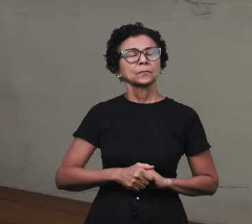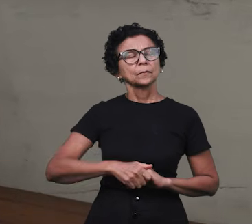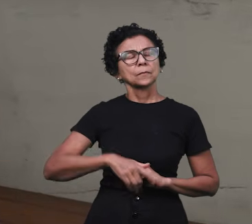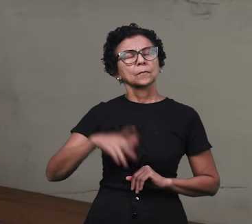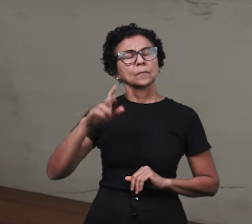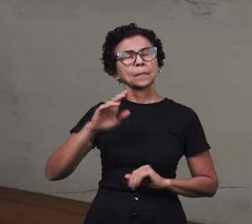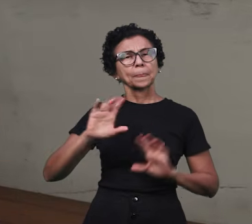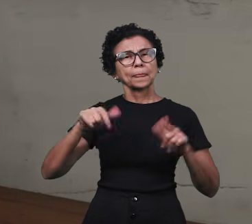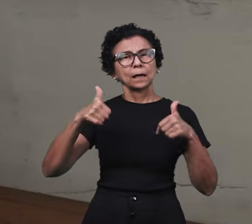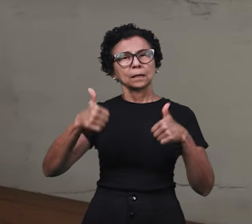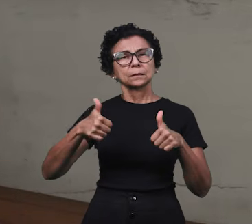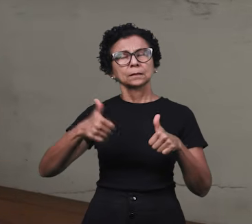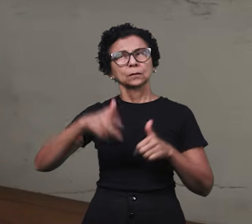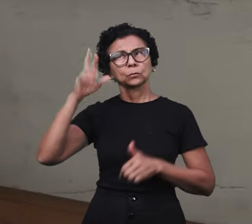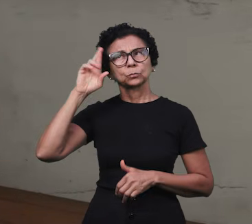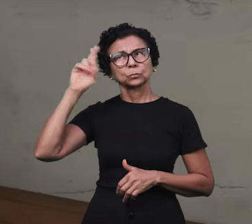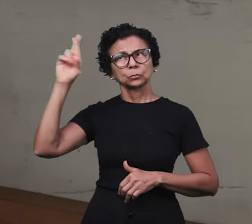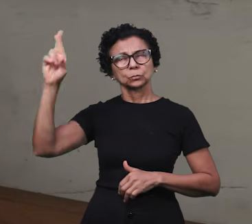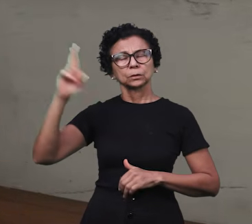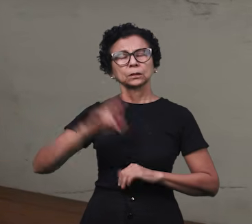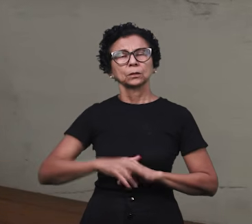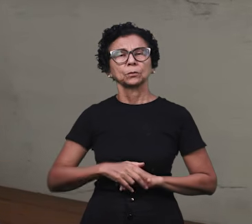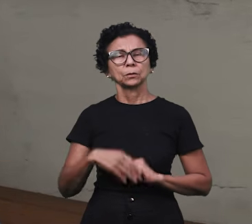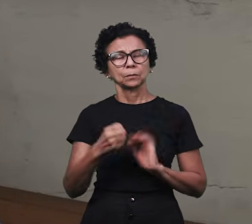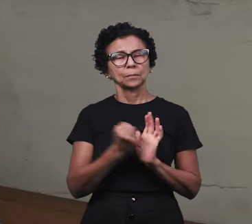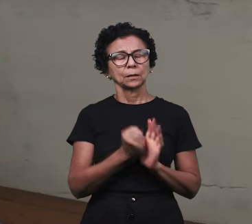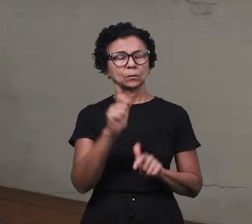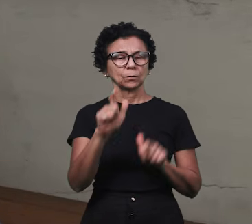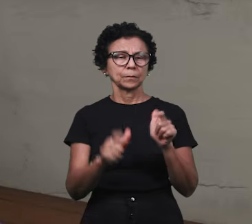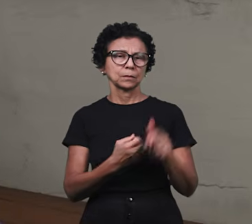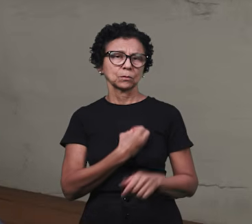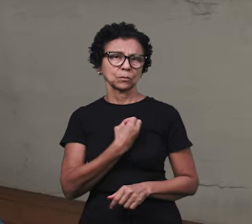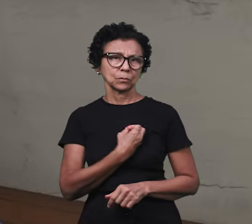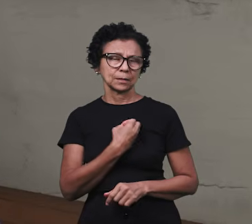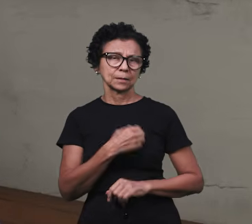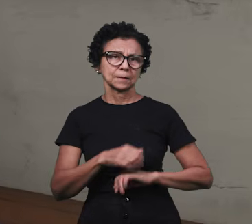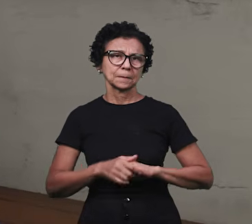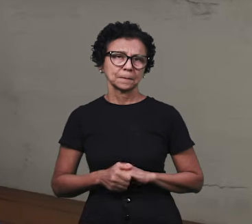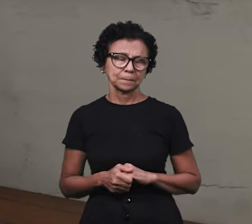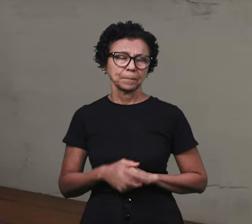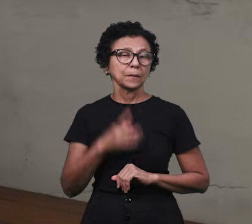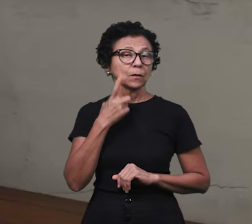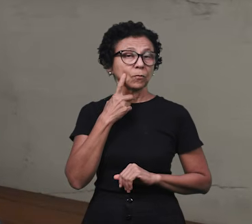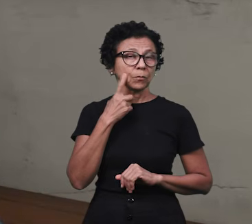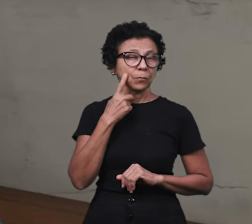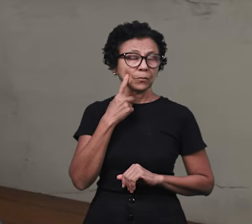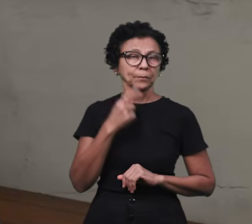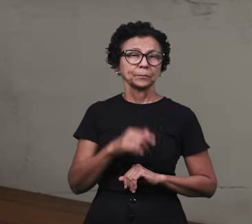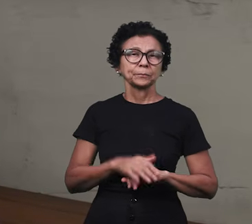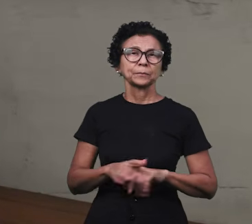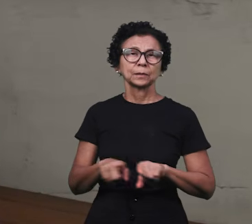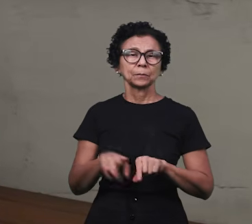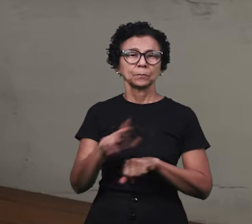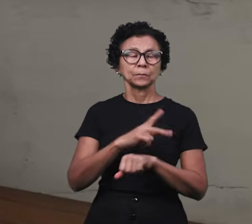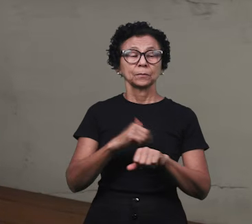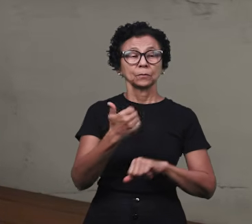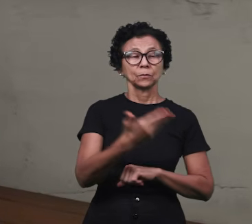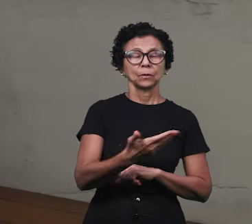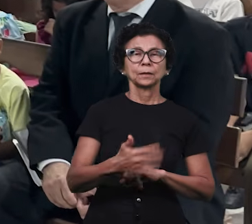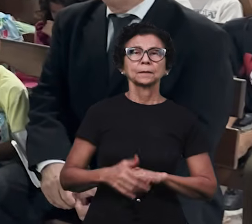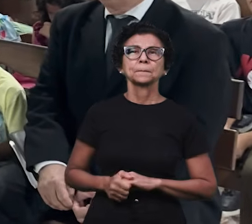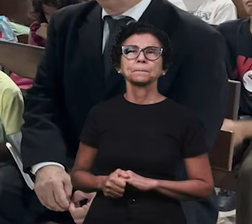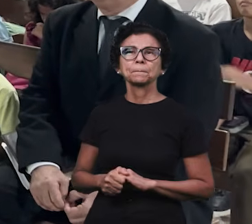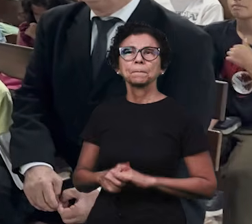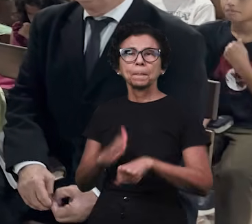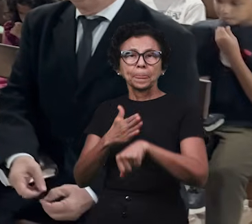operação do Senhor em eventos marcantes que reuniram irmãos de diferentes regiões e até do exterior. Acompanhe os destaques desta